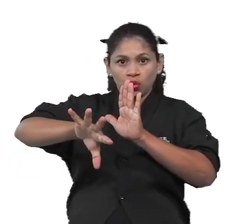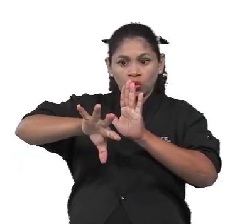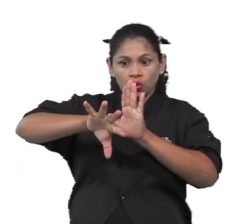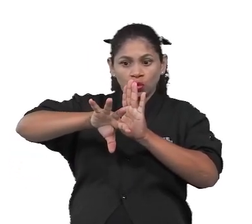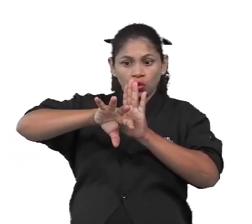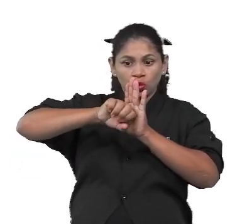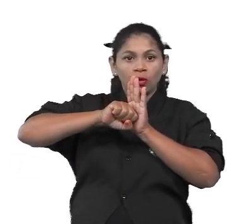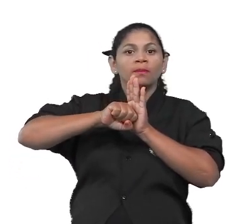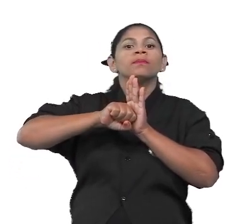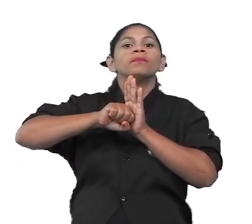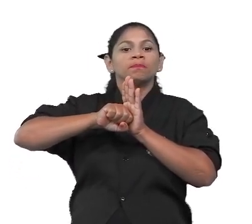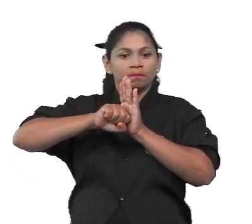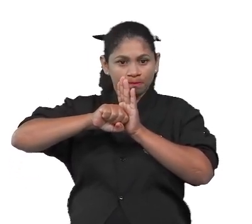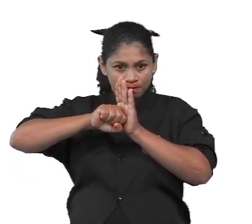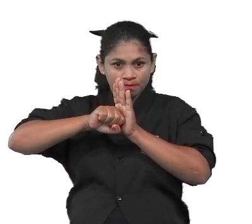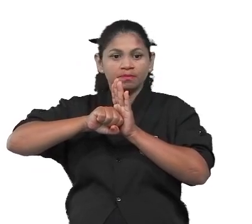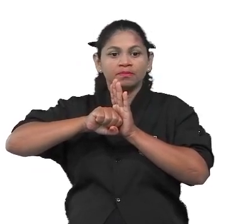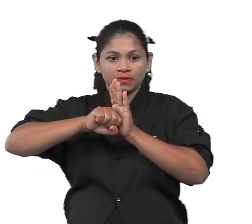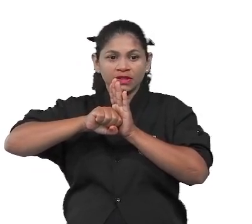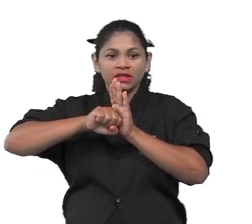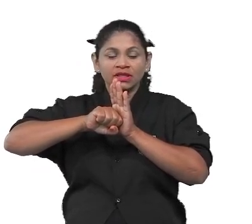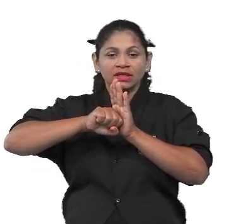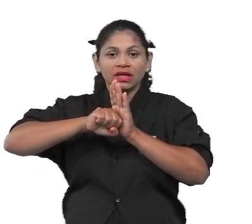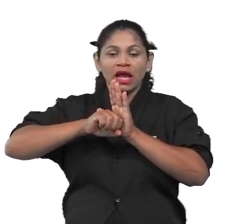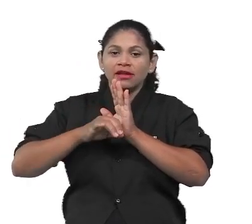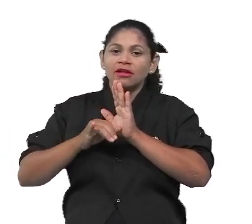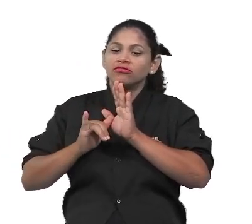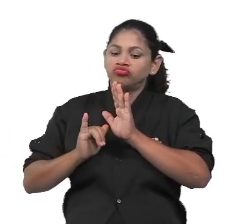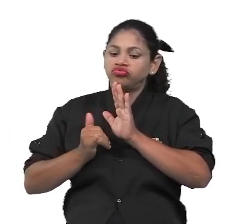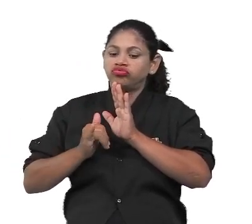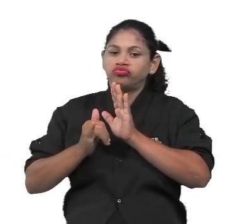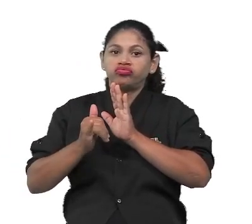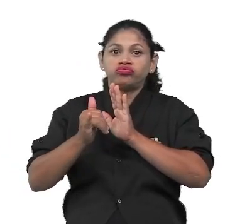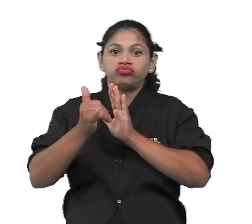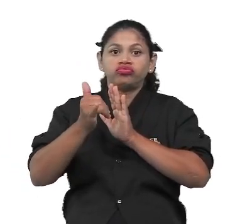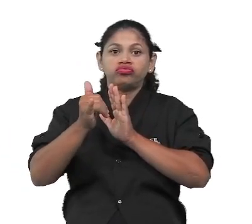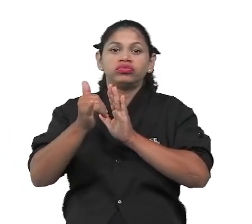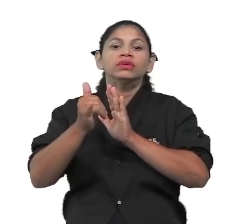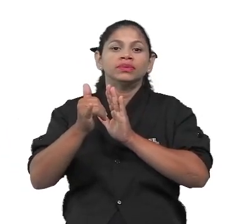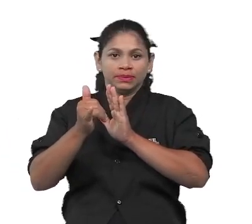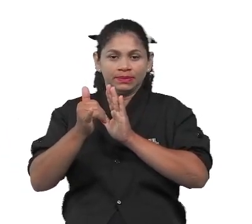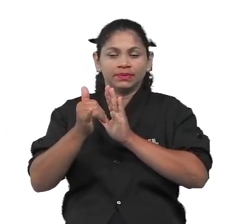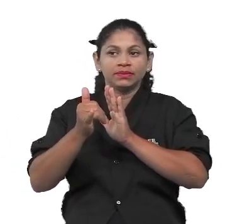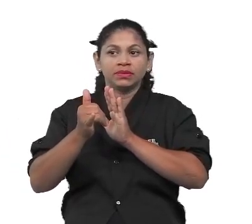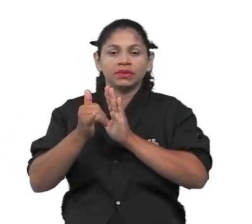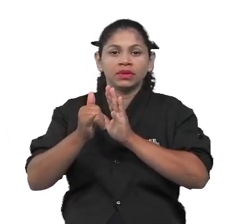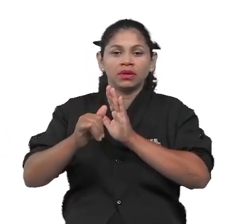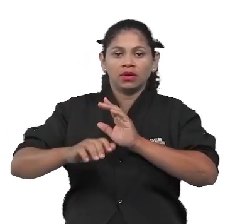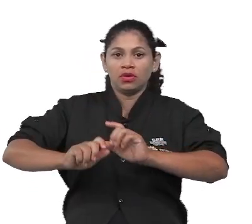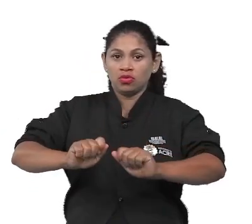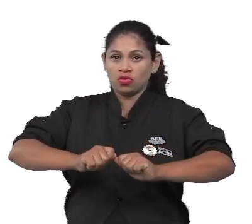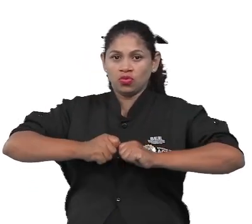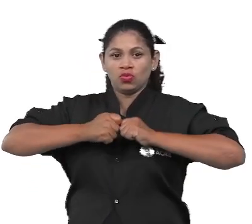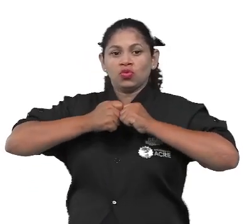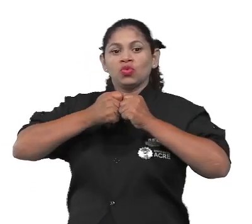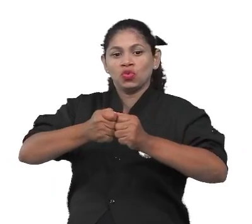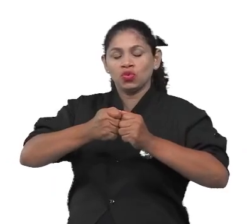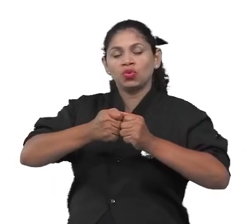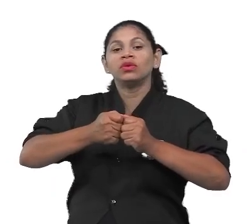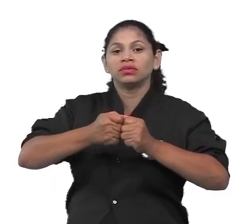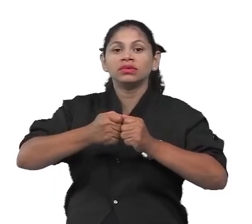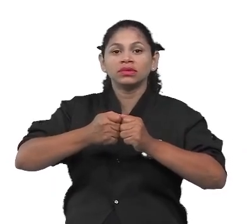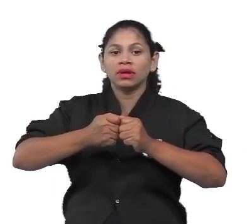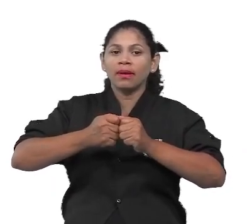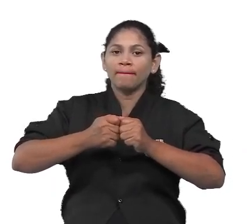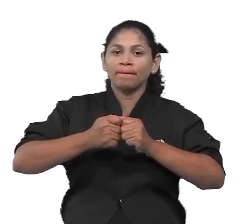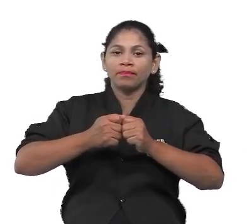âmbar, e aí o âmbar ele ficava eletrizado. E com a força da estática, né, ele era capaz